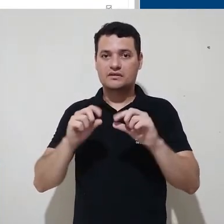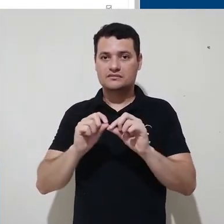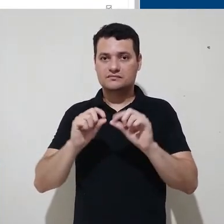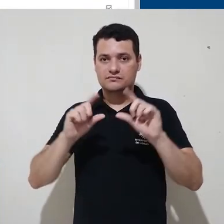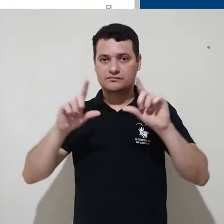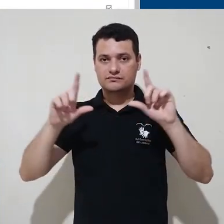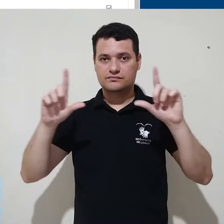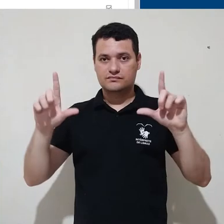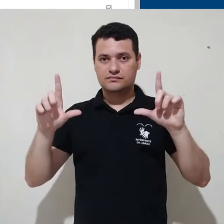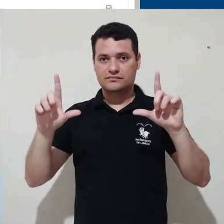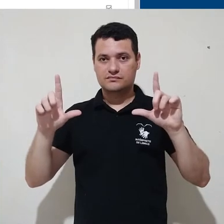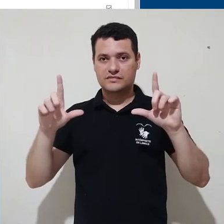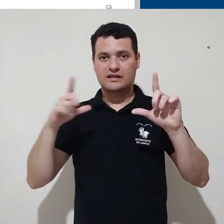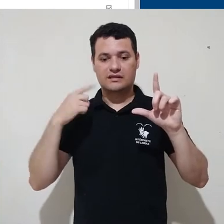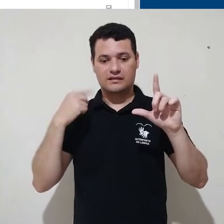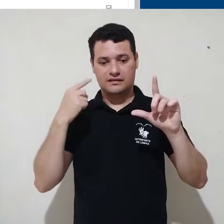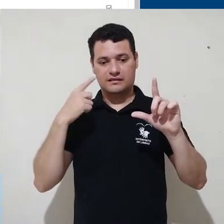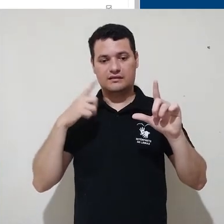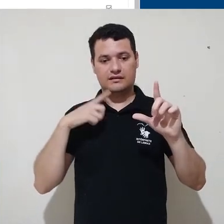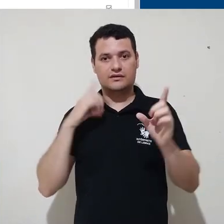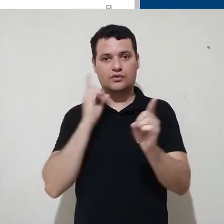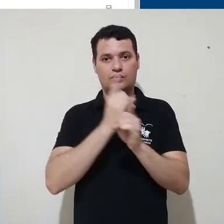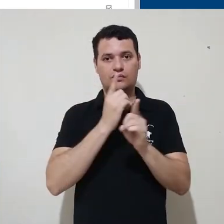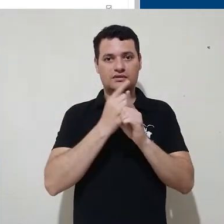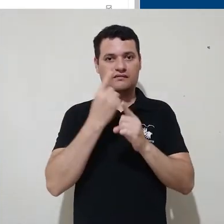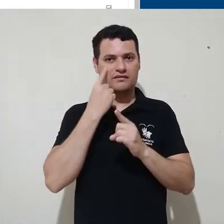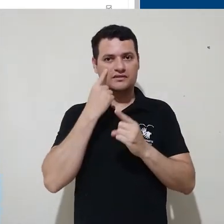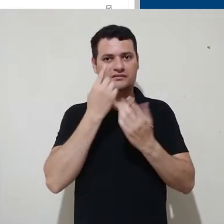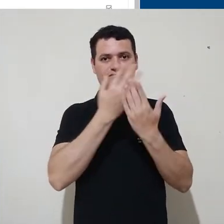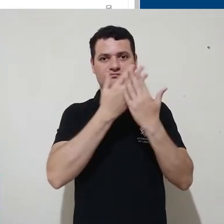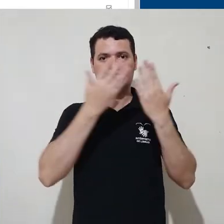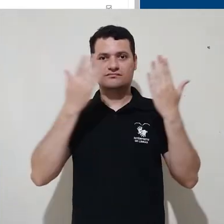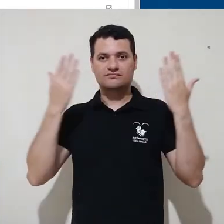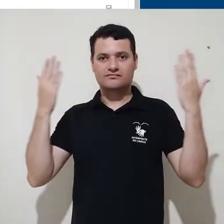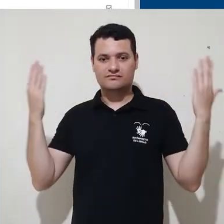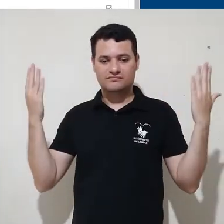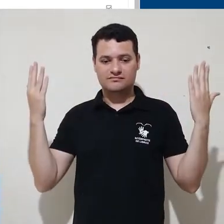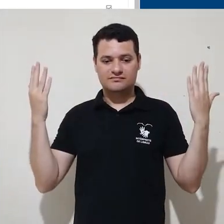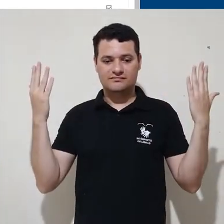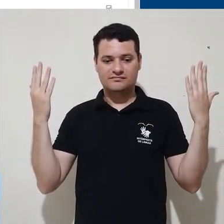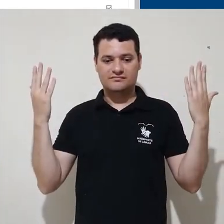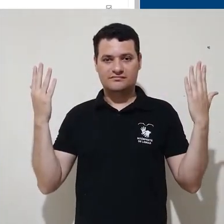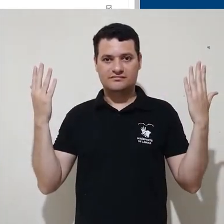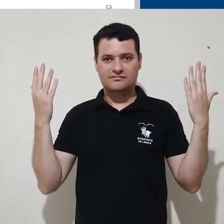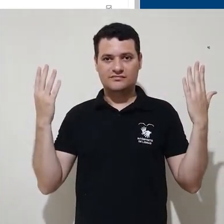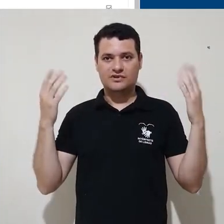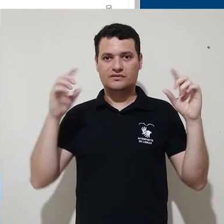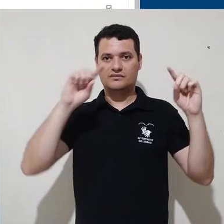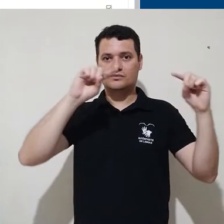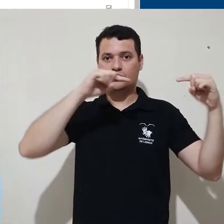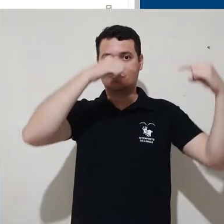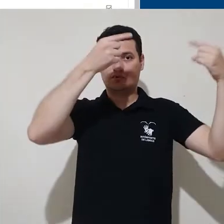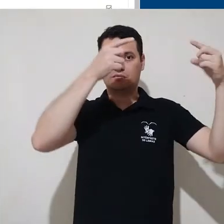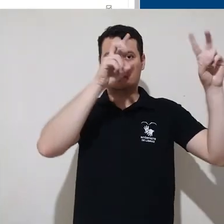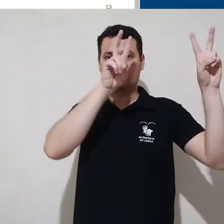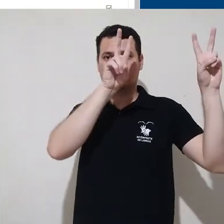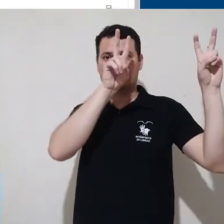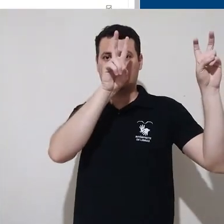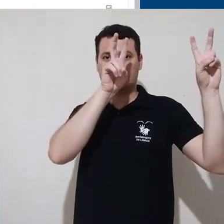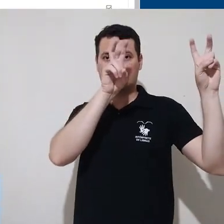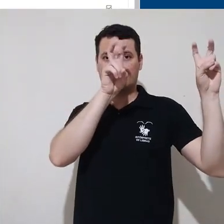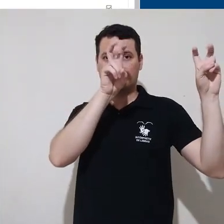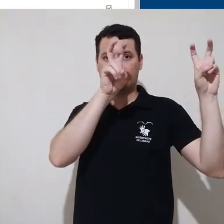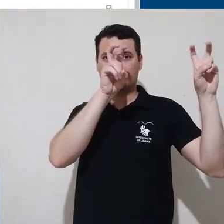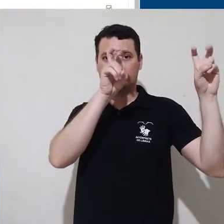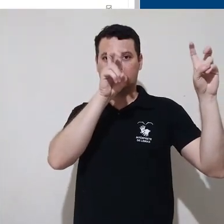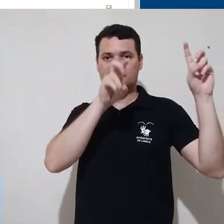nós temos acesso a estes elementos. Mas que elementos seriam esses? No topo,